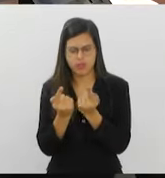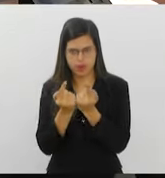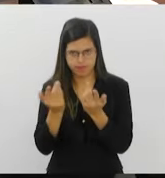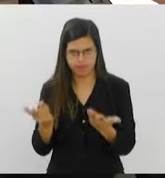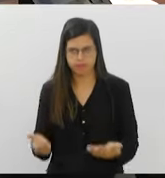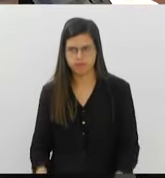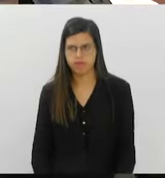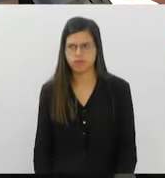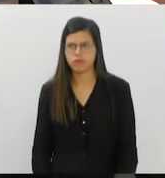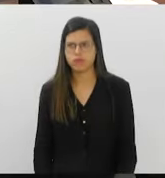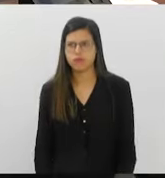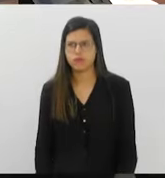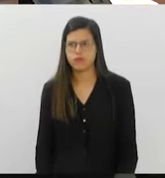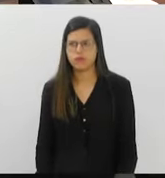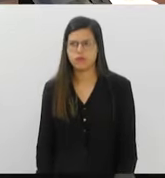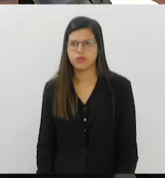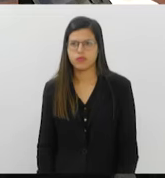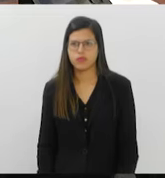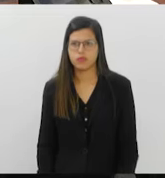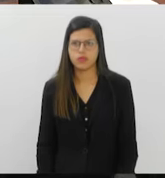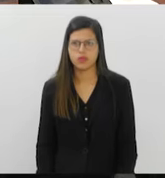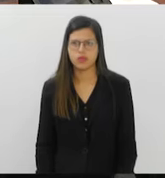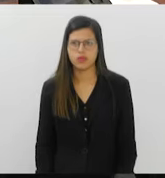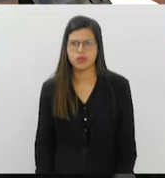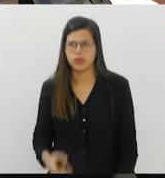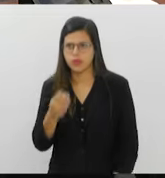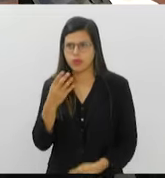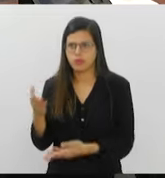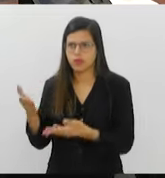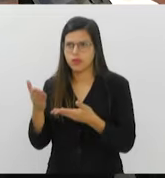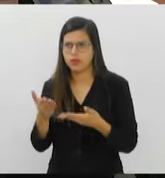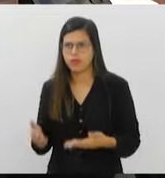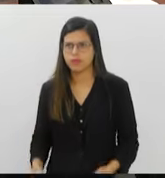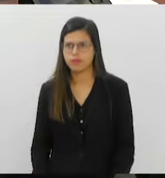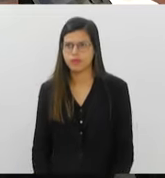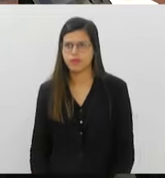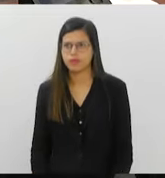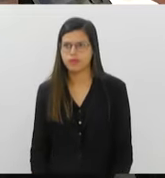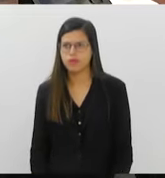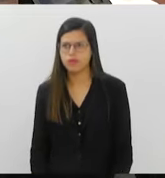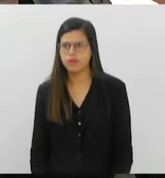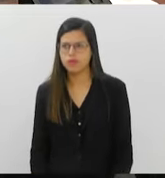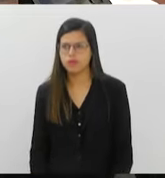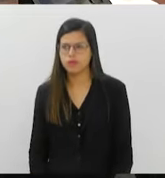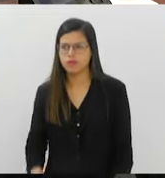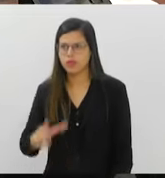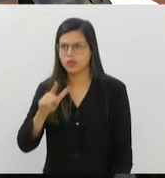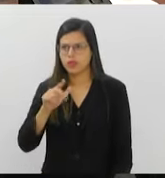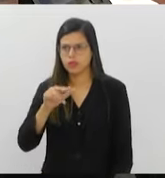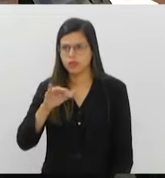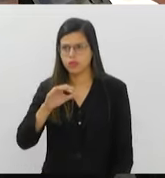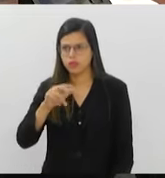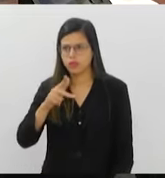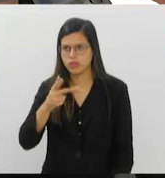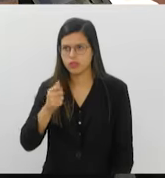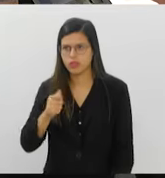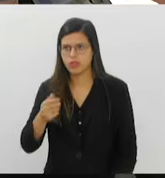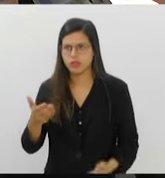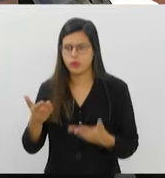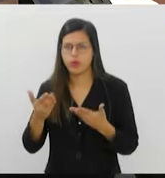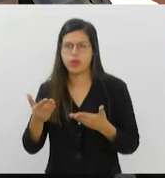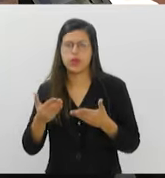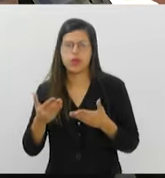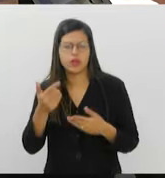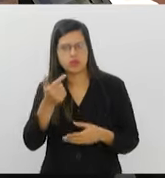Muito obrigado, Munir. Seja bem-vindo aí, Adriano. Aqui, ó, vou falar agora. Lucinha. Oi, presidente. Eu gostaria de ser coautora do projeto do deputado